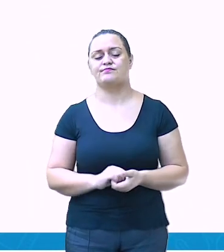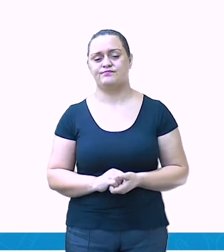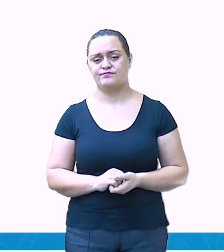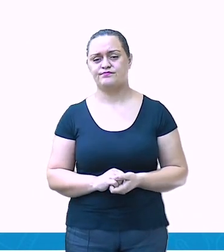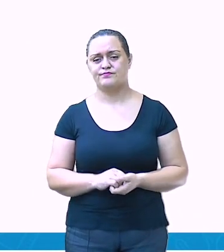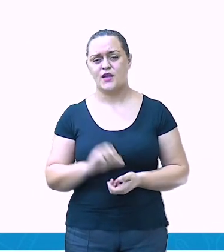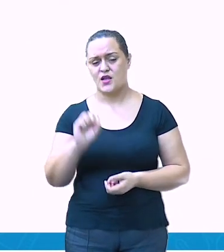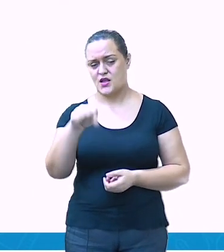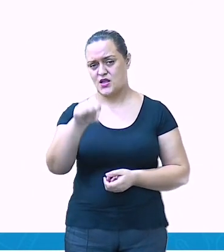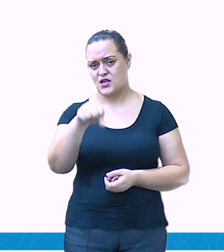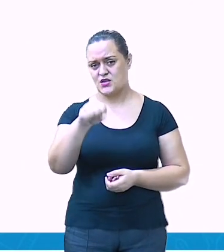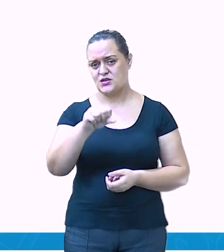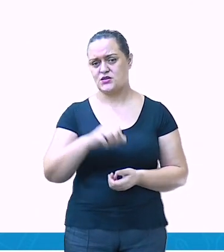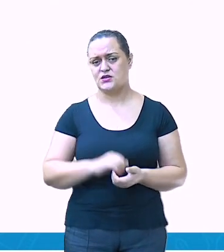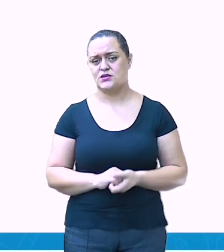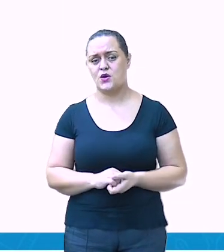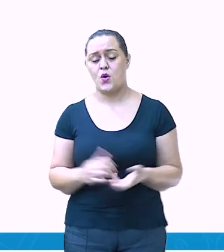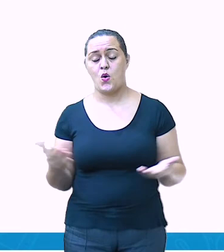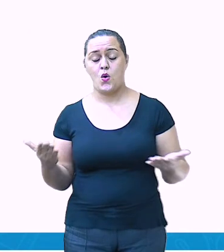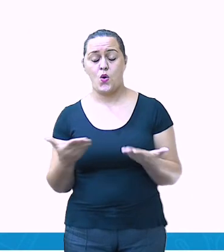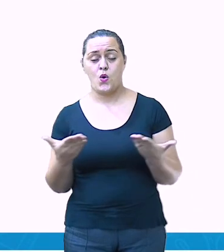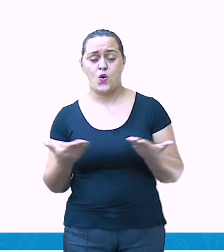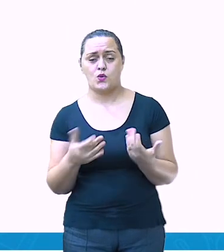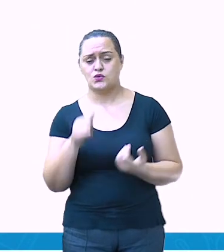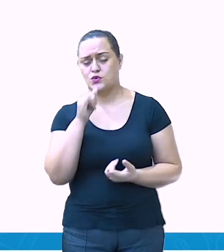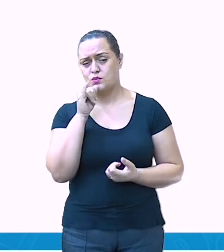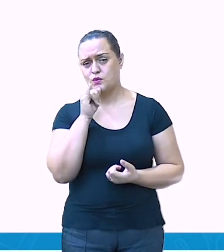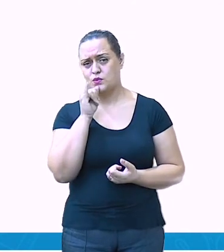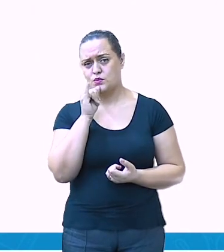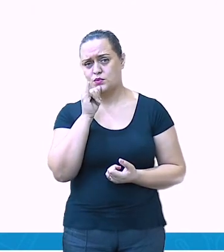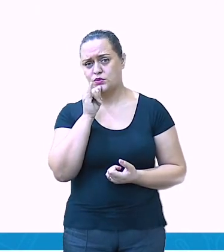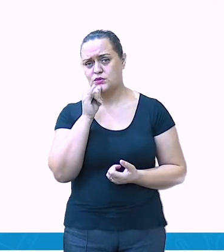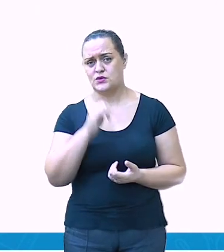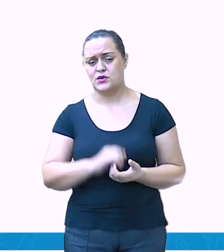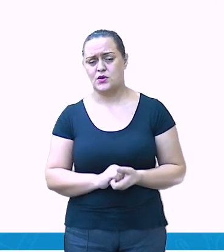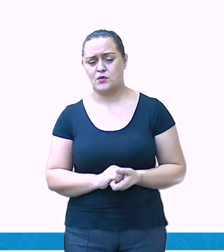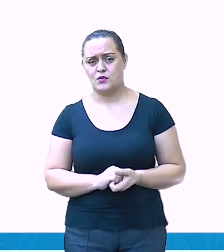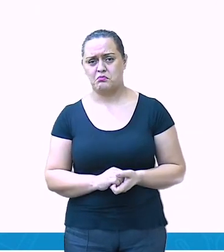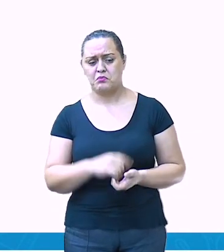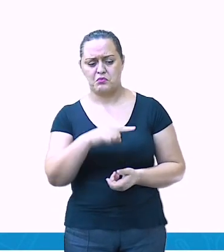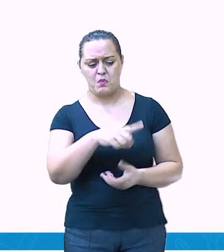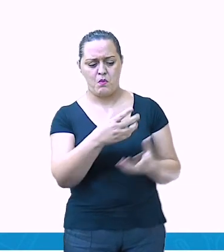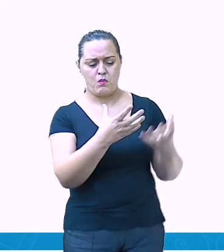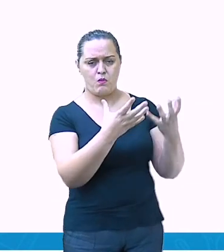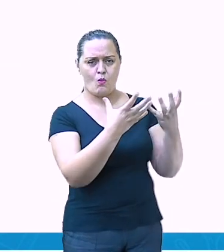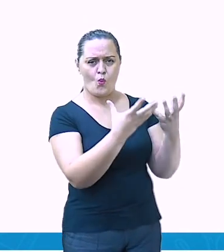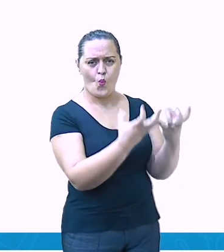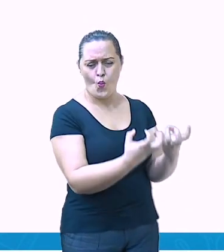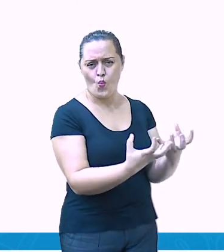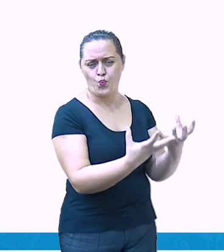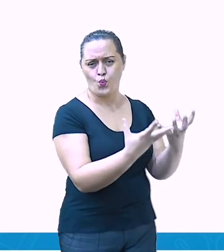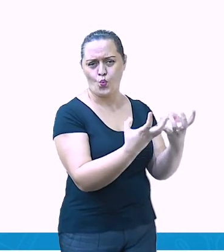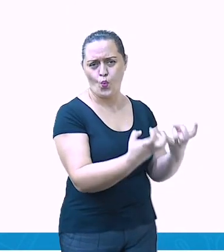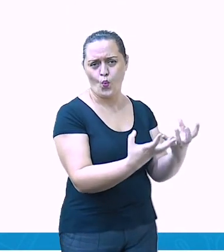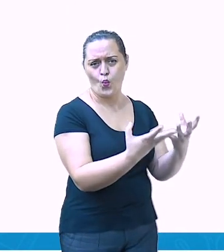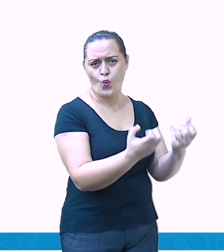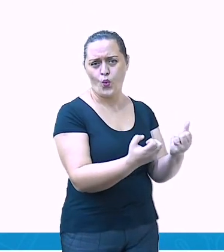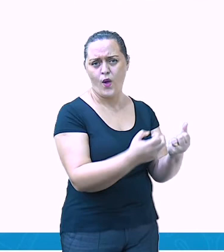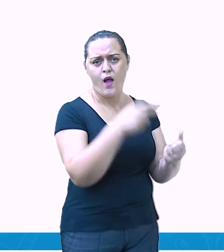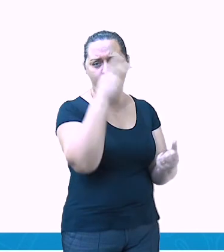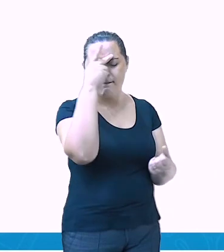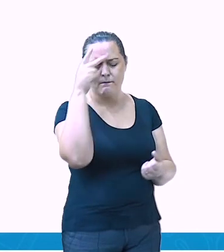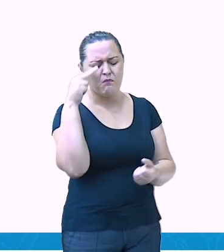E a seca hoje, a modificação desses espaços de seca tem sido, sim,